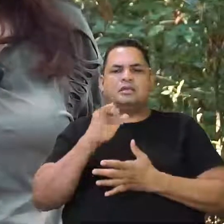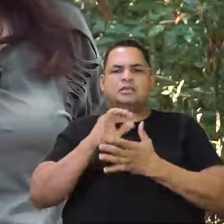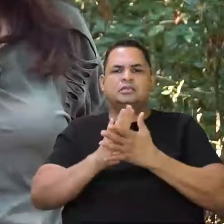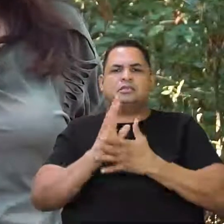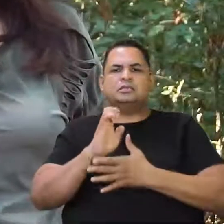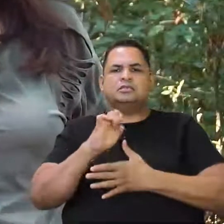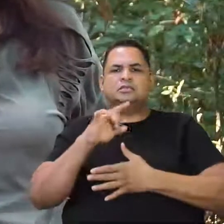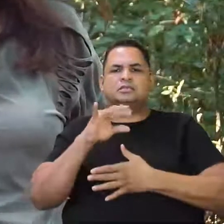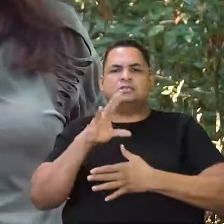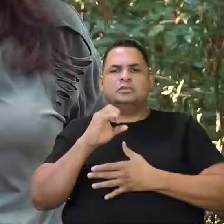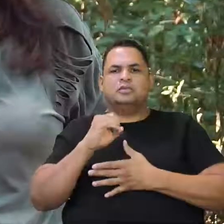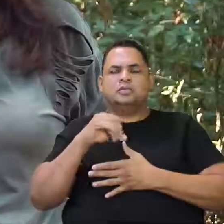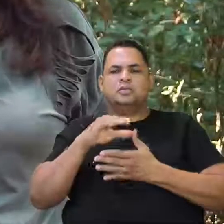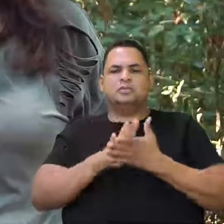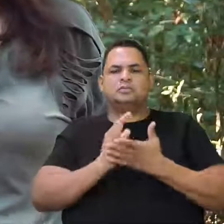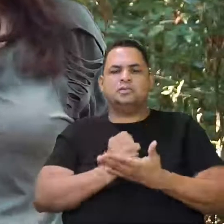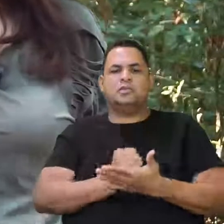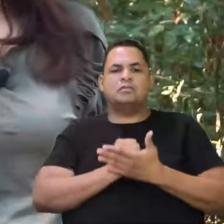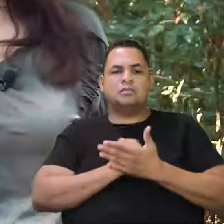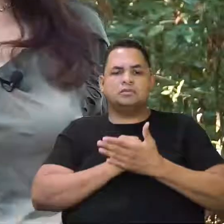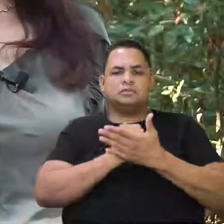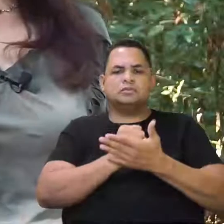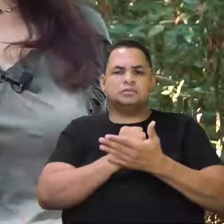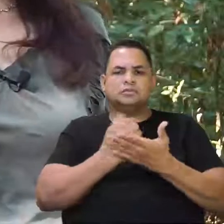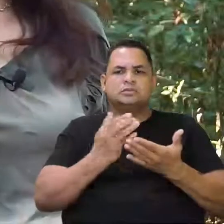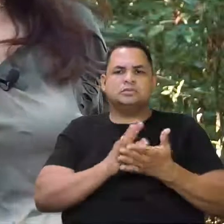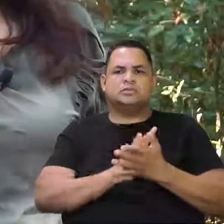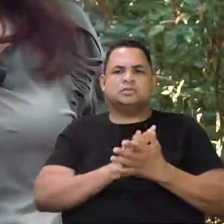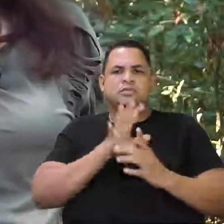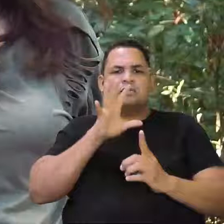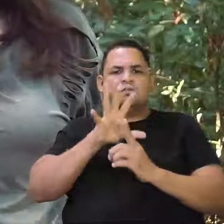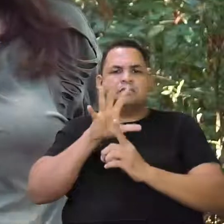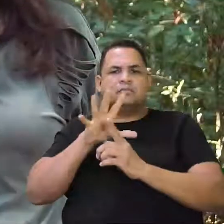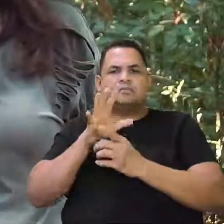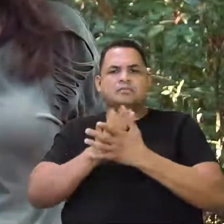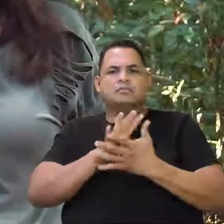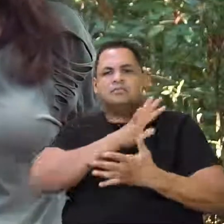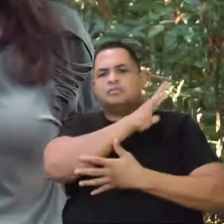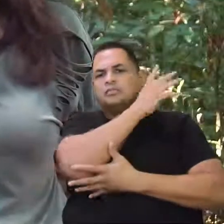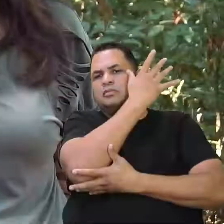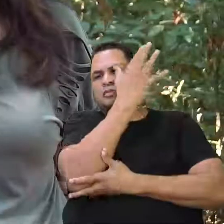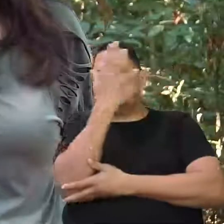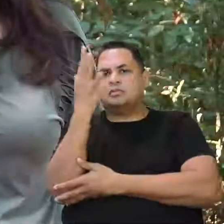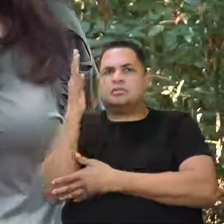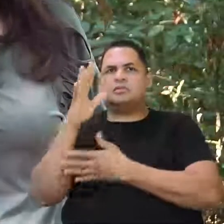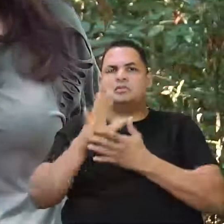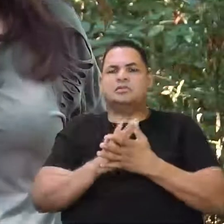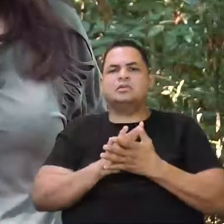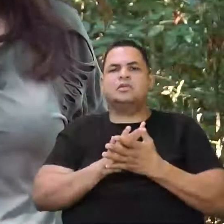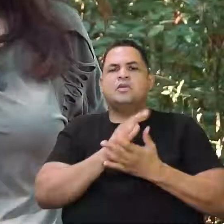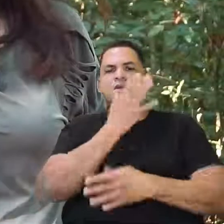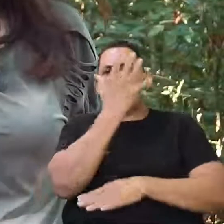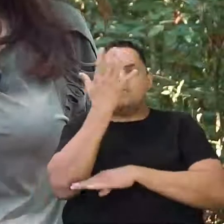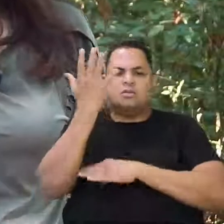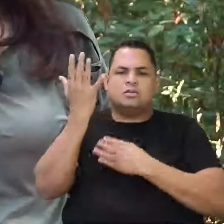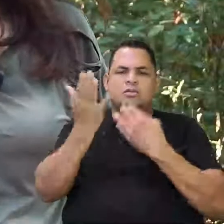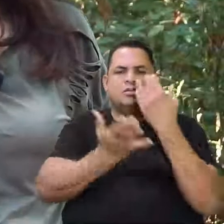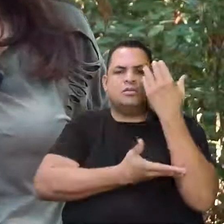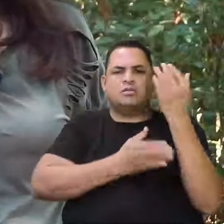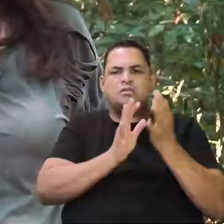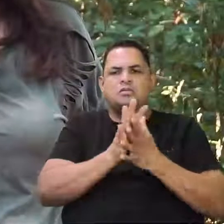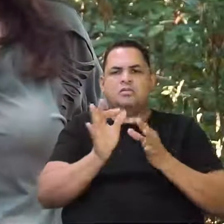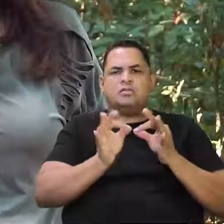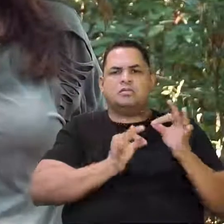uma medida compensatória, né, dos impactos ambientais causados pelo desmatamento para a criação